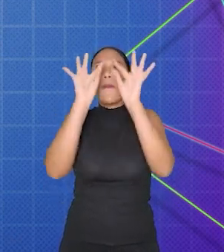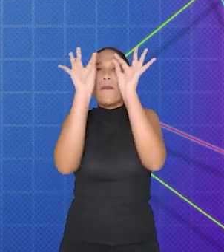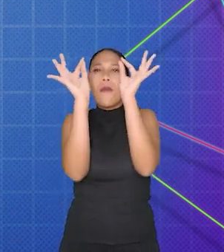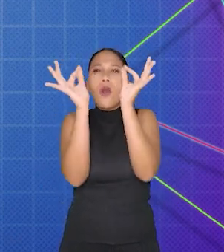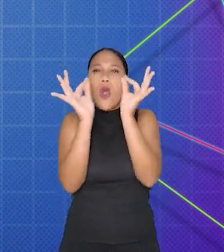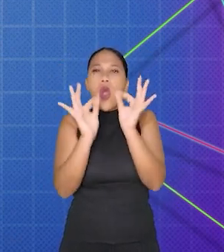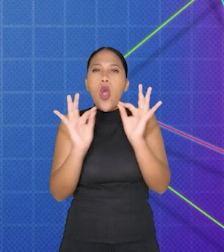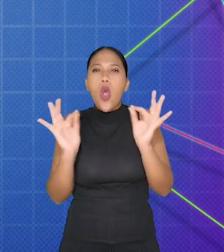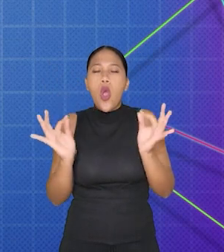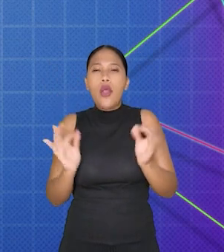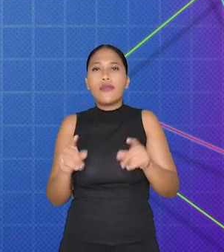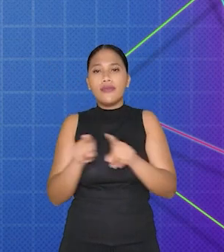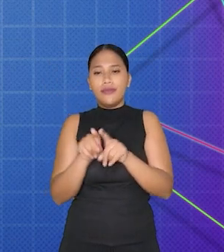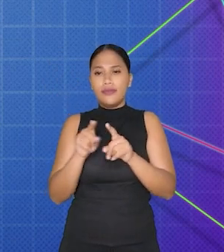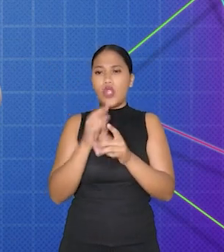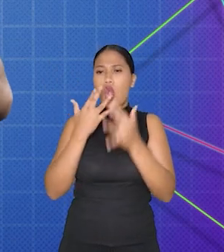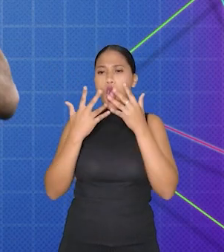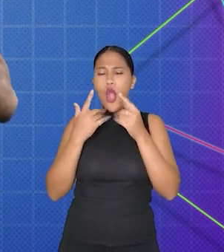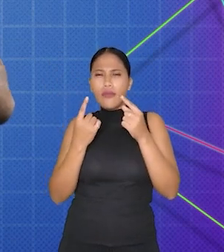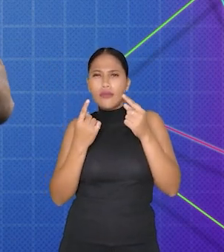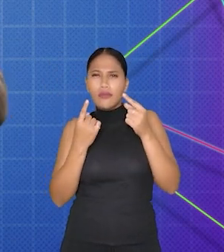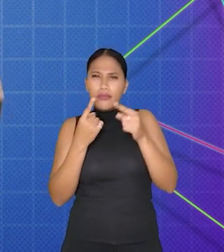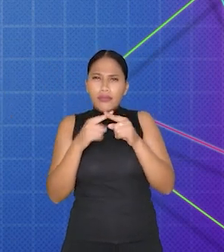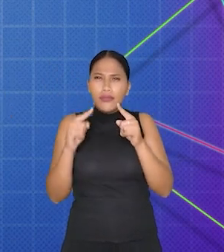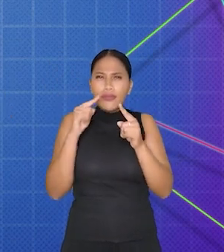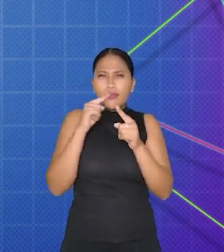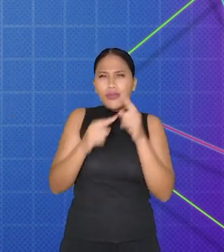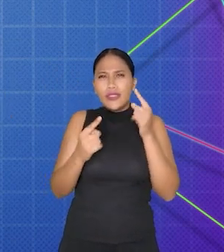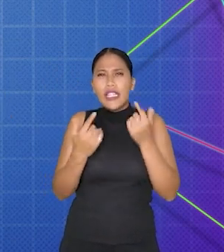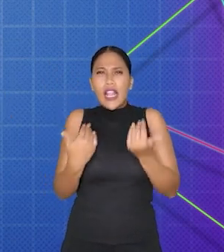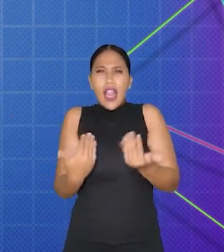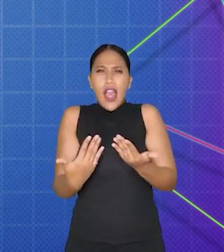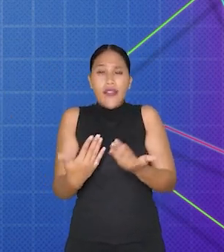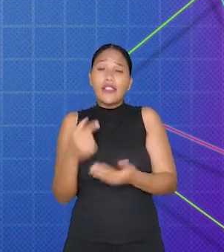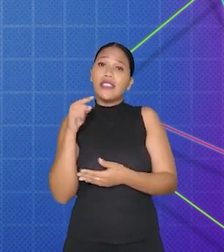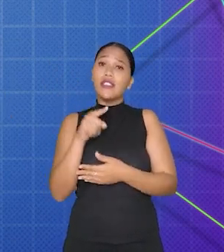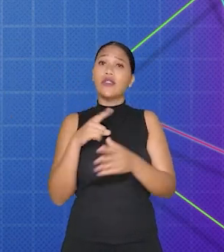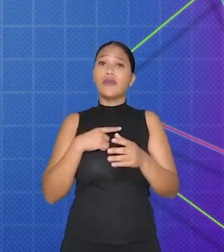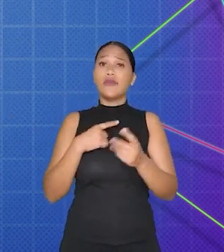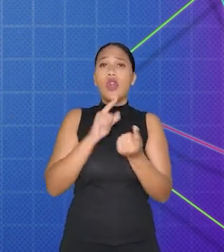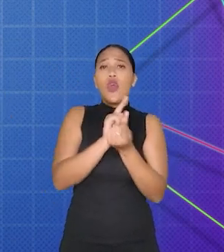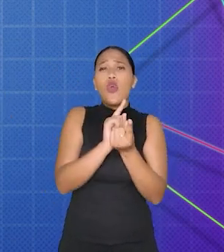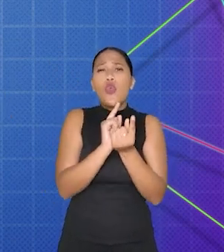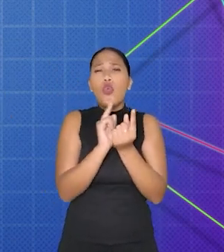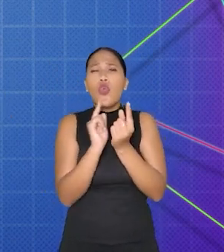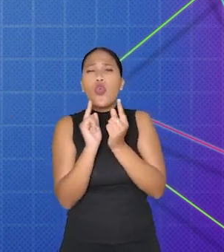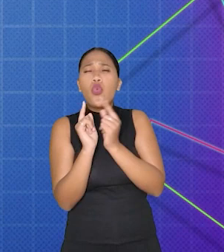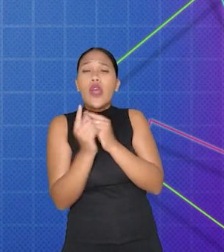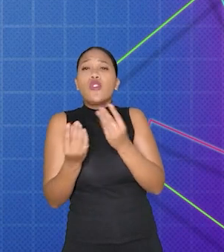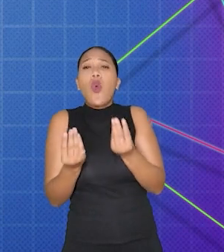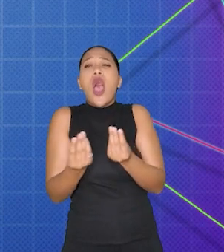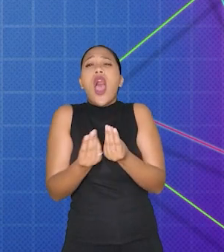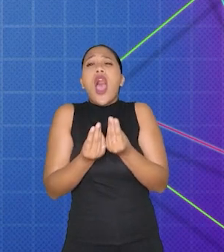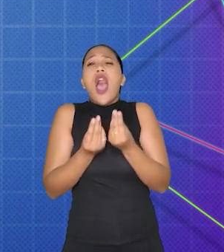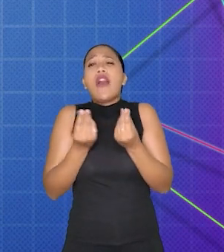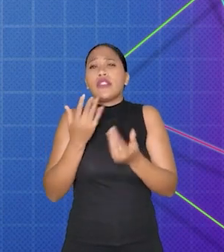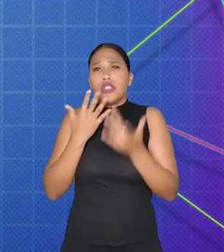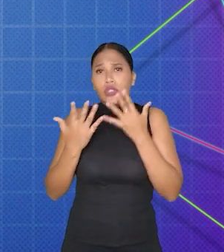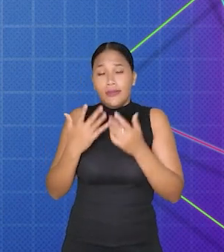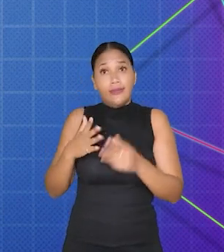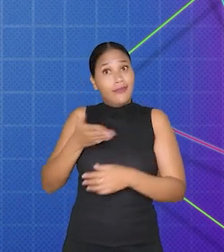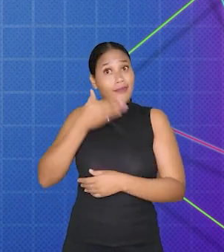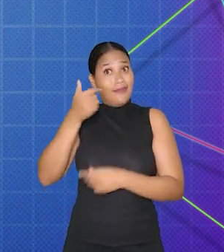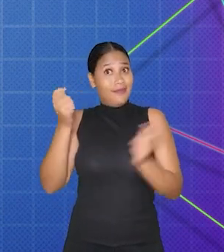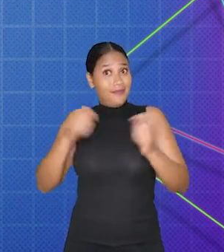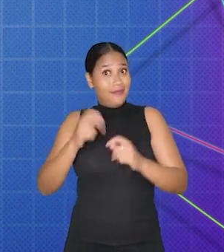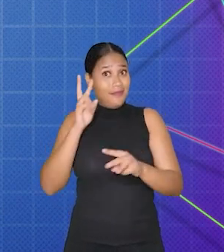imagem, adicionando pixels de cores intermediárias entre as cores das bordas. Isso cria uma transição suave entre as cores, o